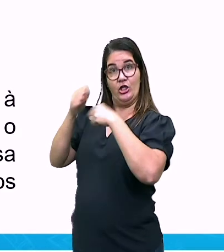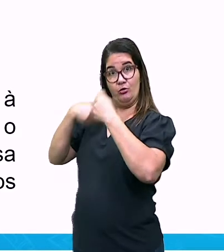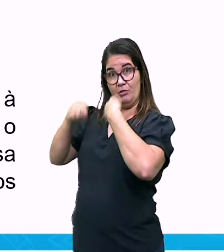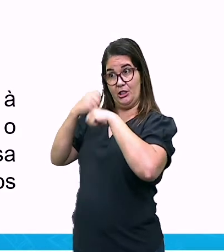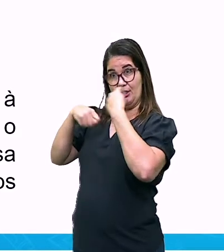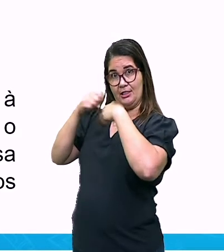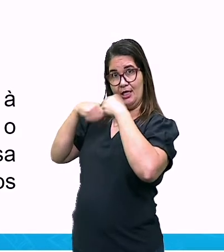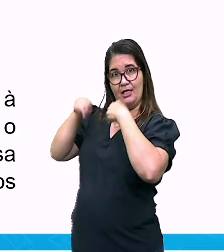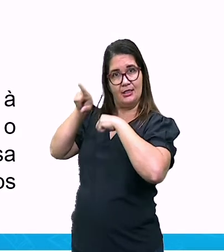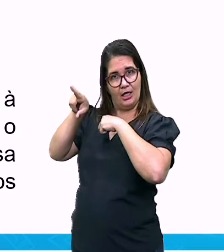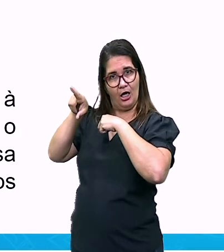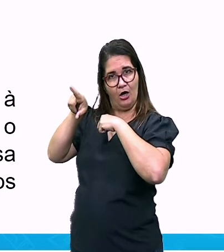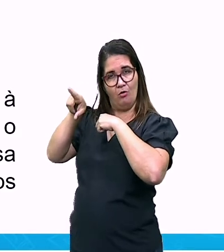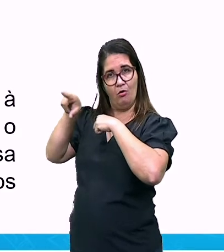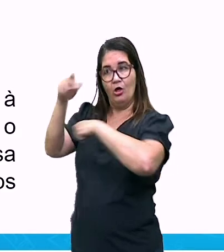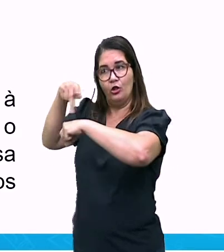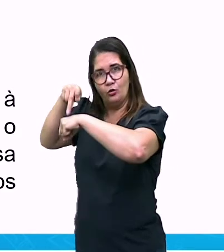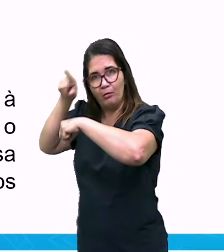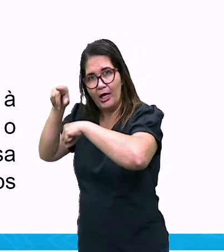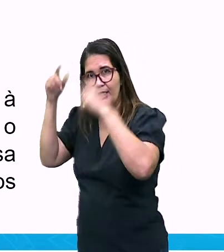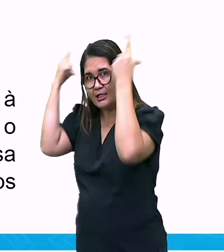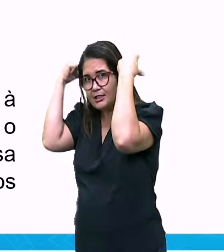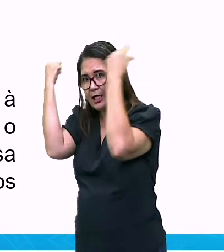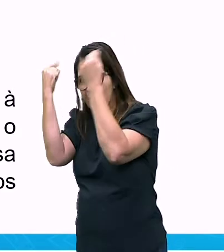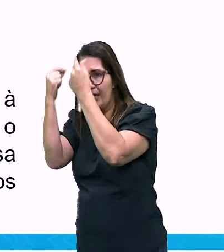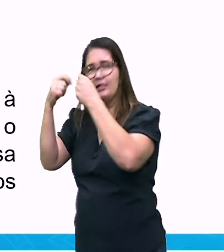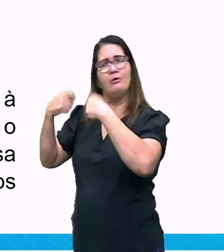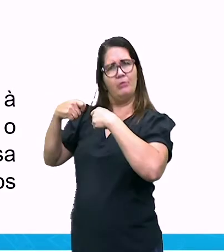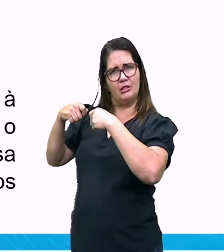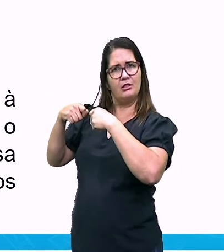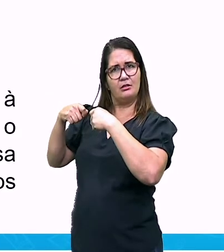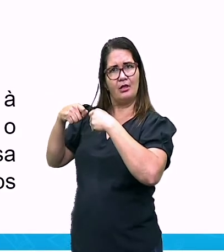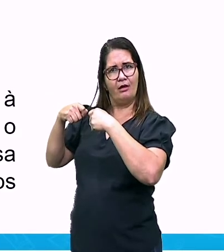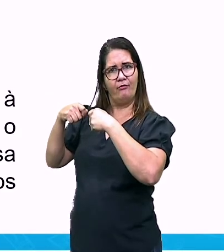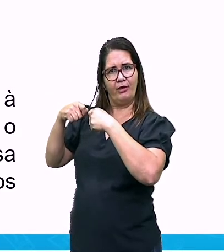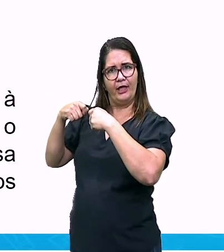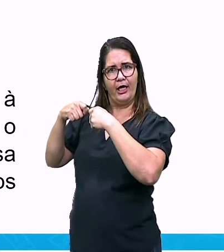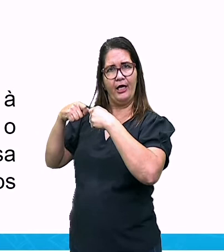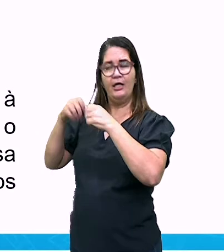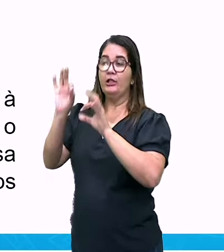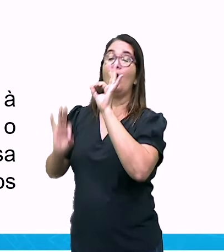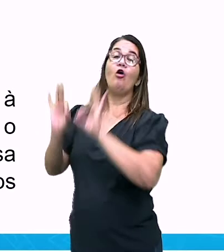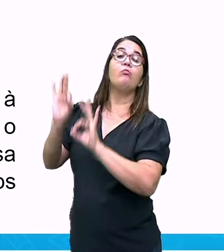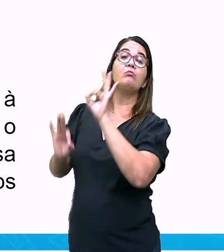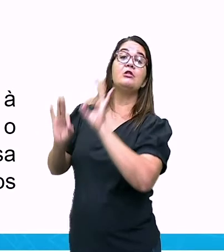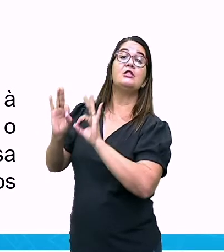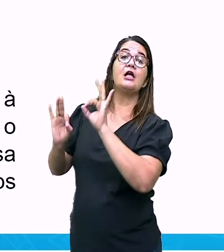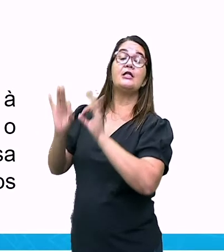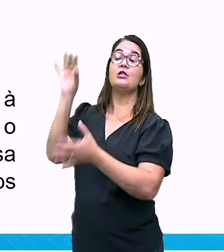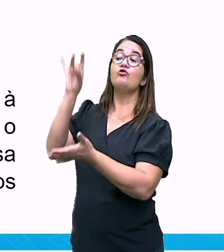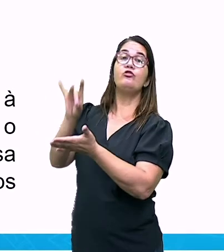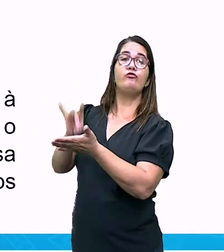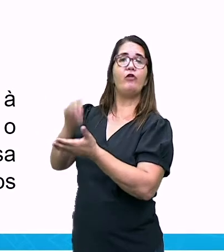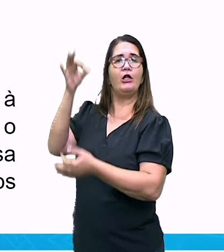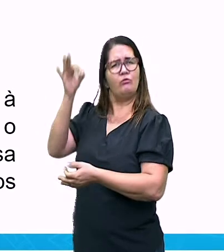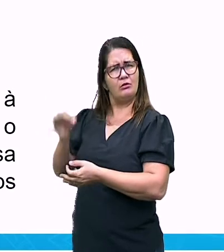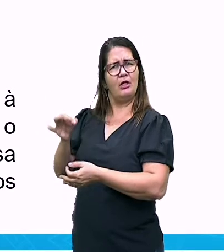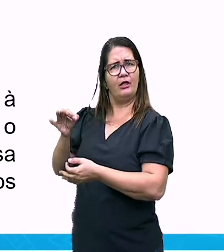de politeia. Em razão disso, o termo política passou a ser usado para se referir a